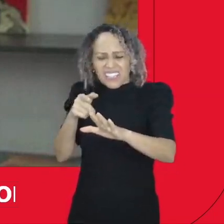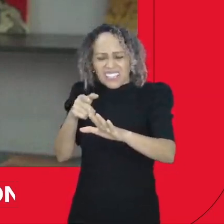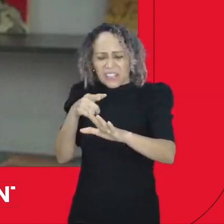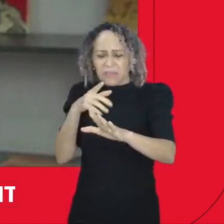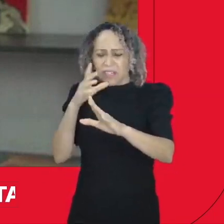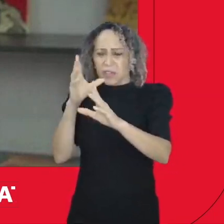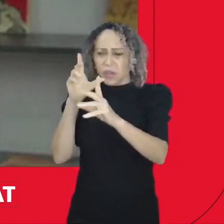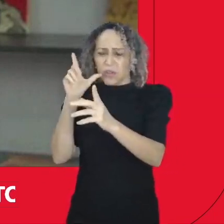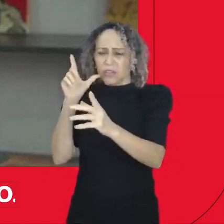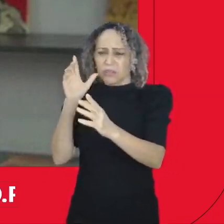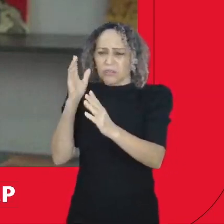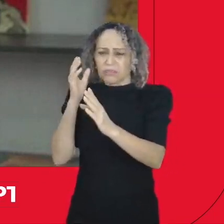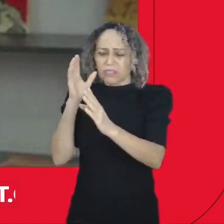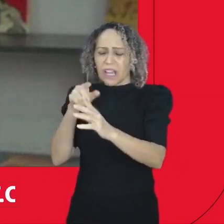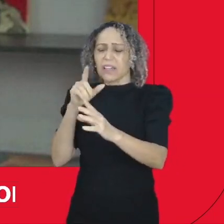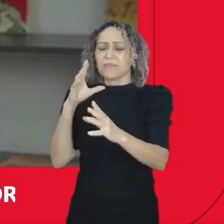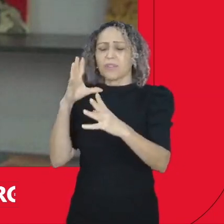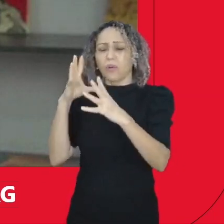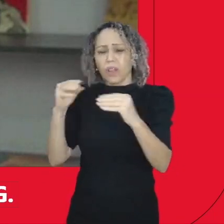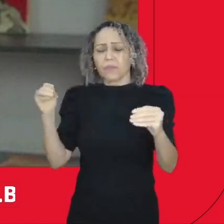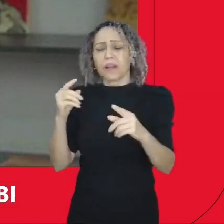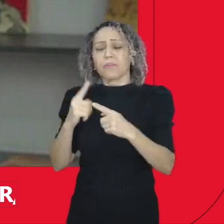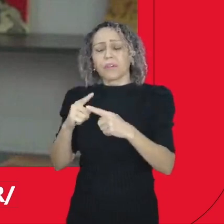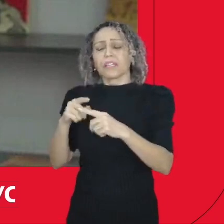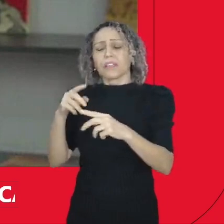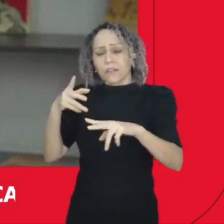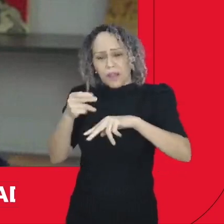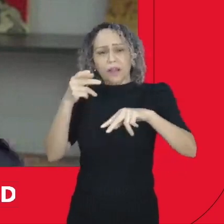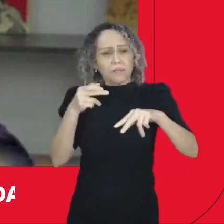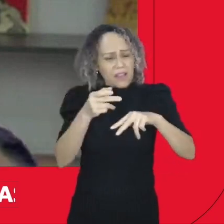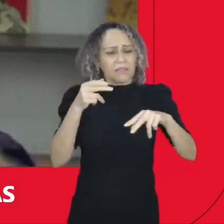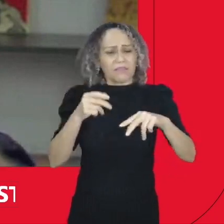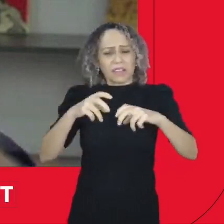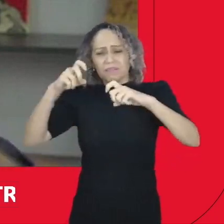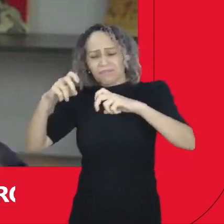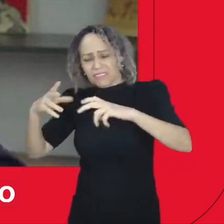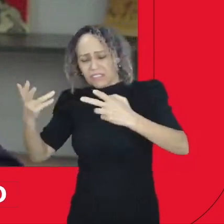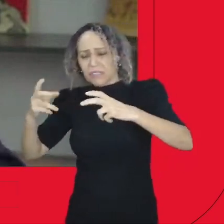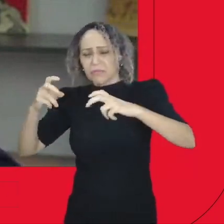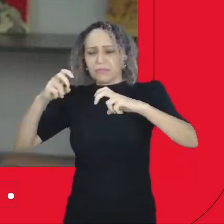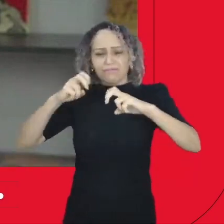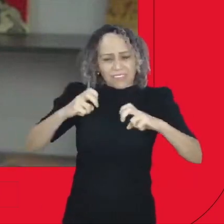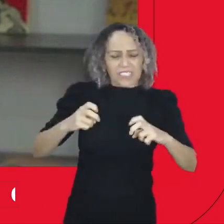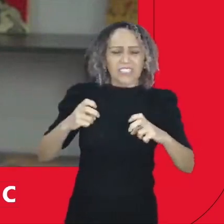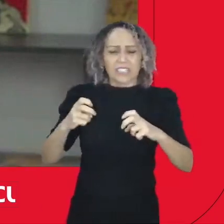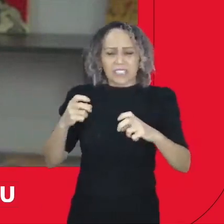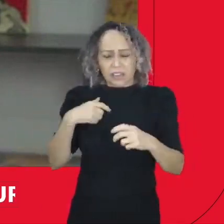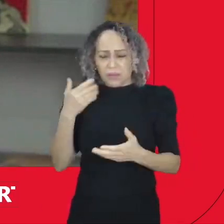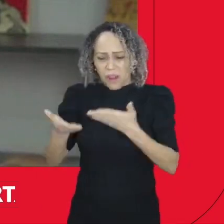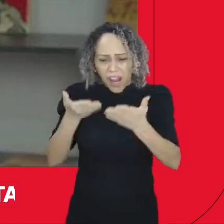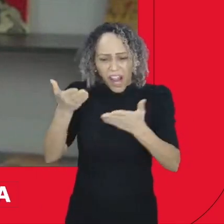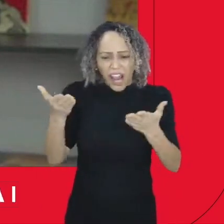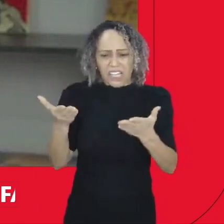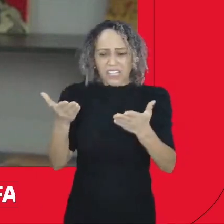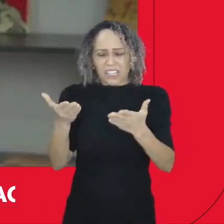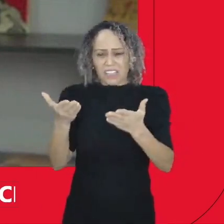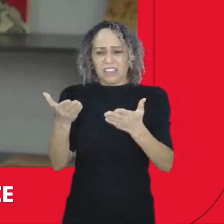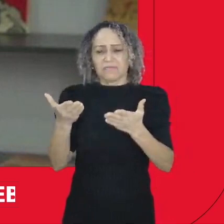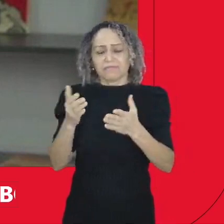E ali nós queremos ver, Amanda, quais são as estruturas que precisam do apoio do Estado para começar a funcionar ou para impulsionar